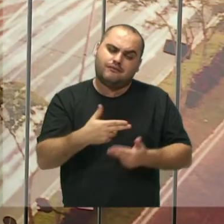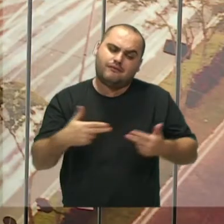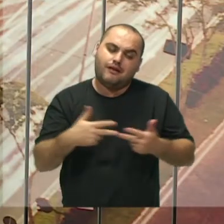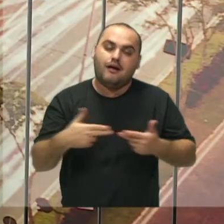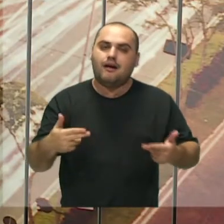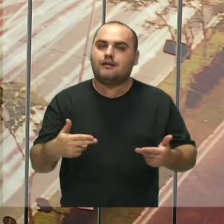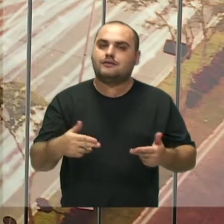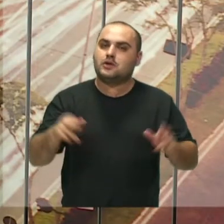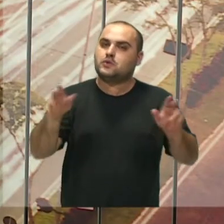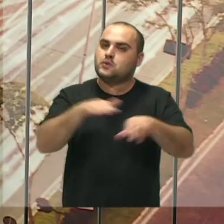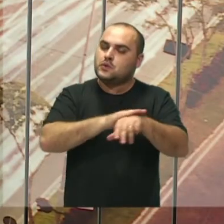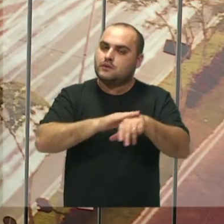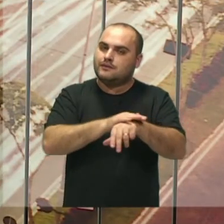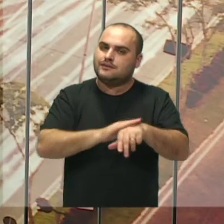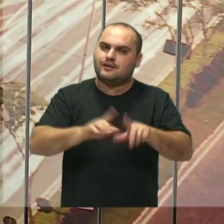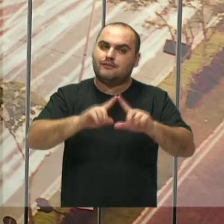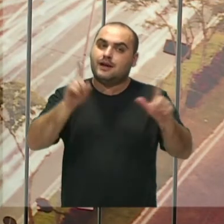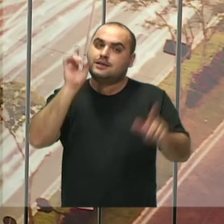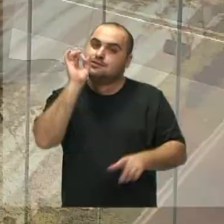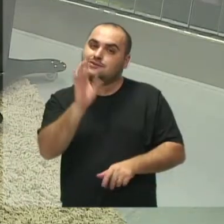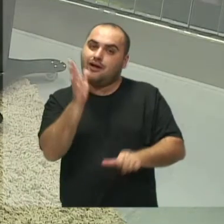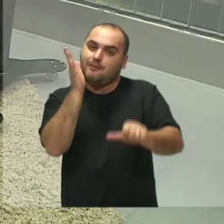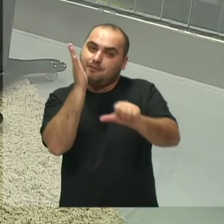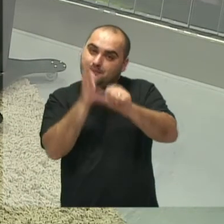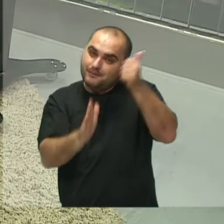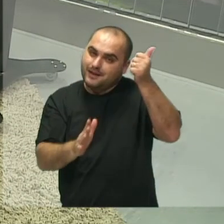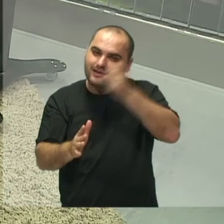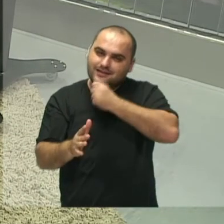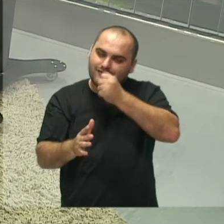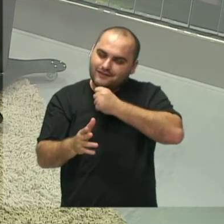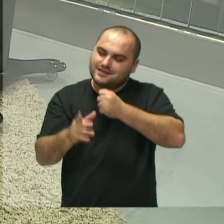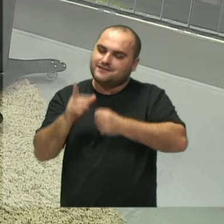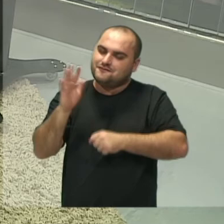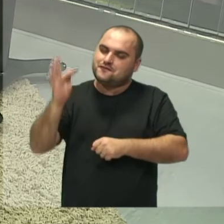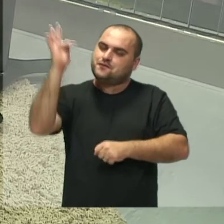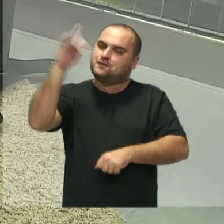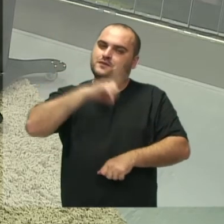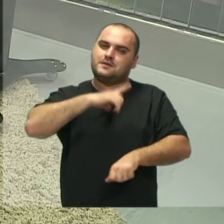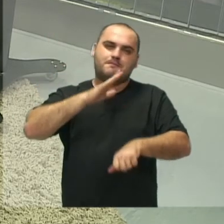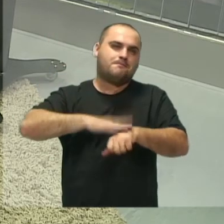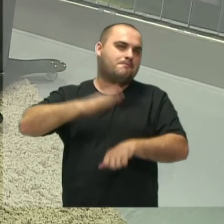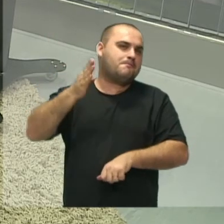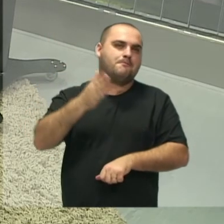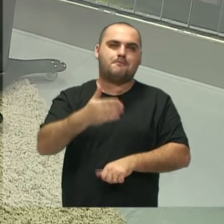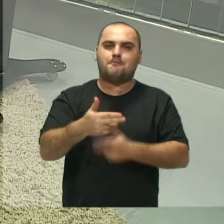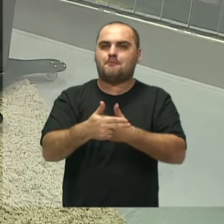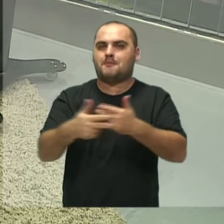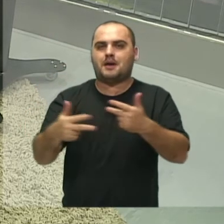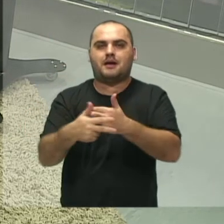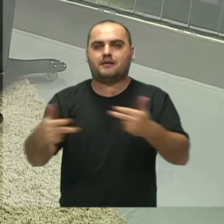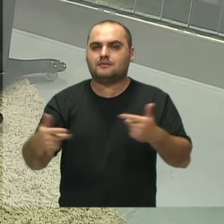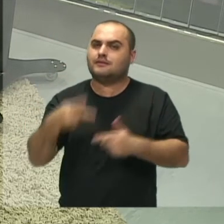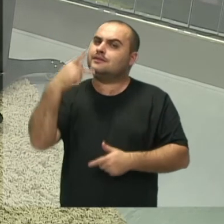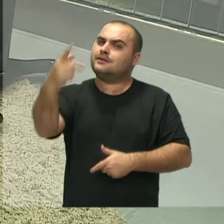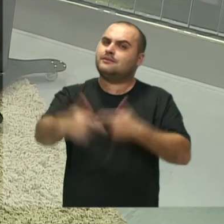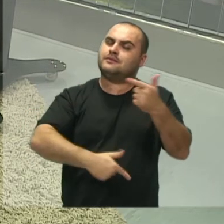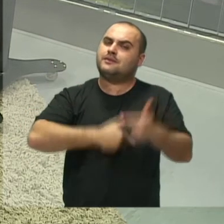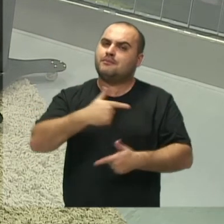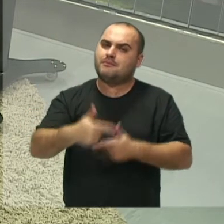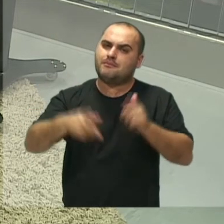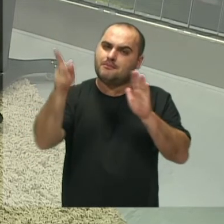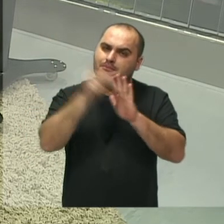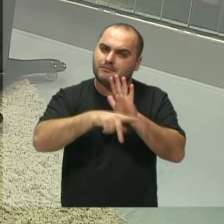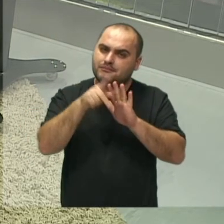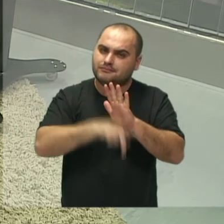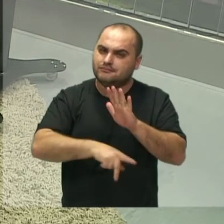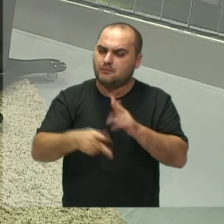conversar, mas com certeza essa é só a primeira de várias entrevistas, de muito bate-papo para a gente falar do teu trabalho, dos projetos. Com certeza vem